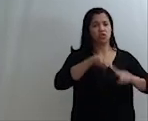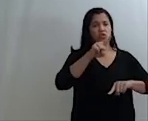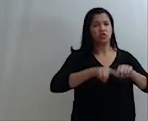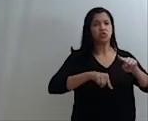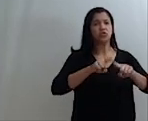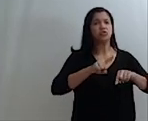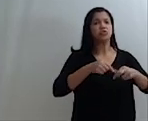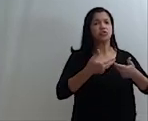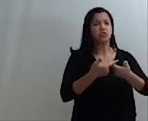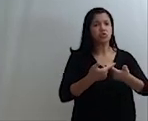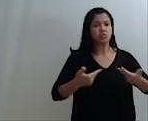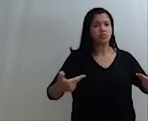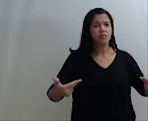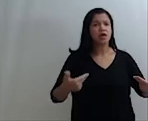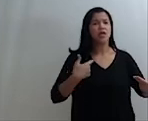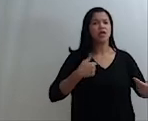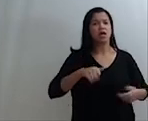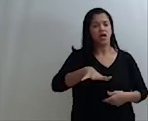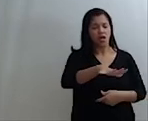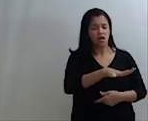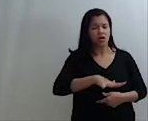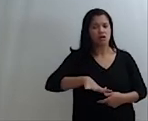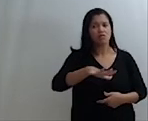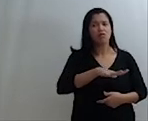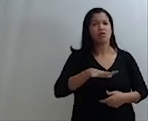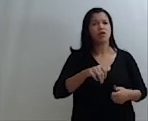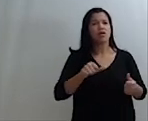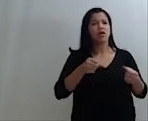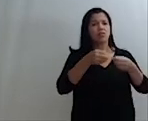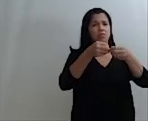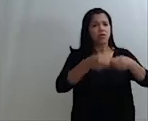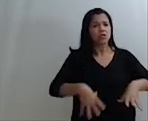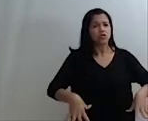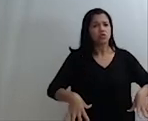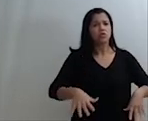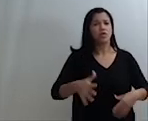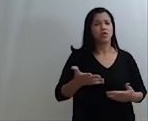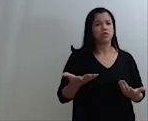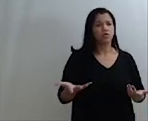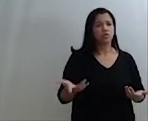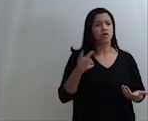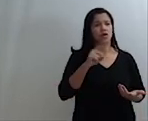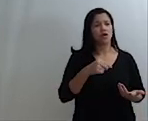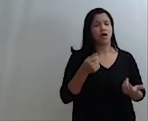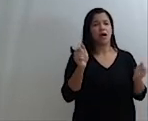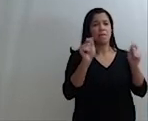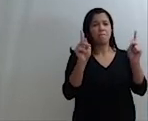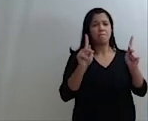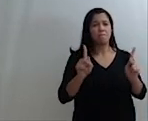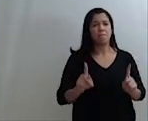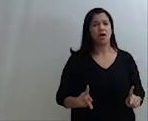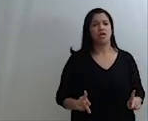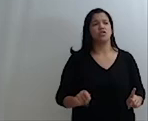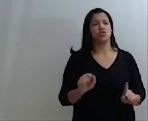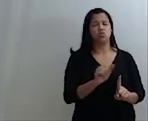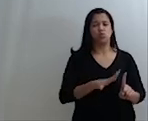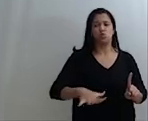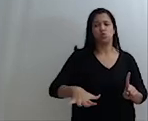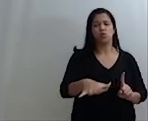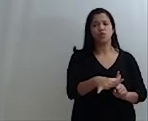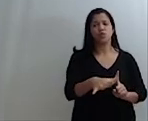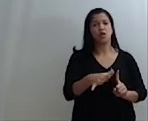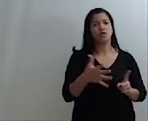que atormentam a região quando se fala em restabelecer a paz social se é que isso é